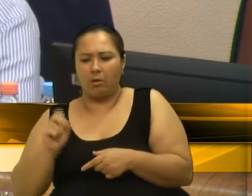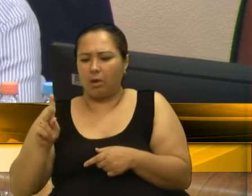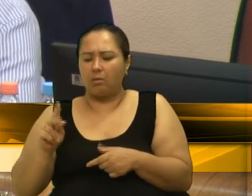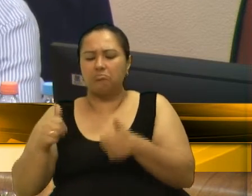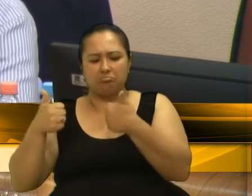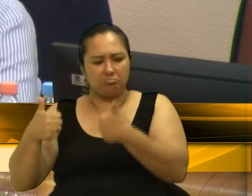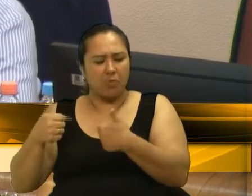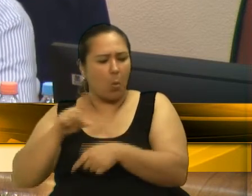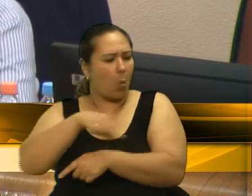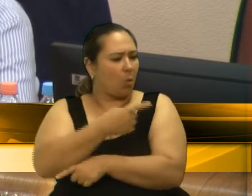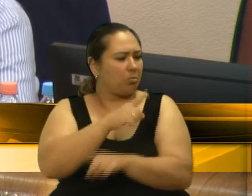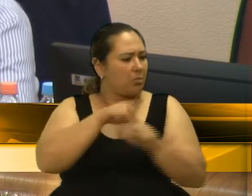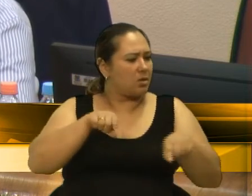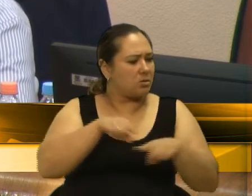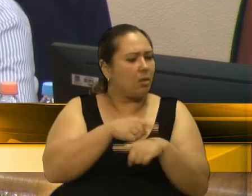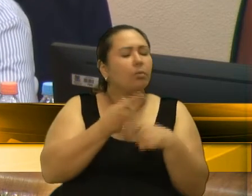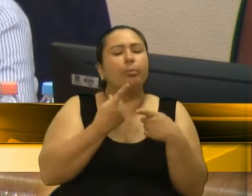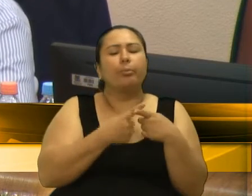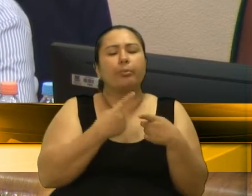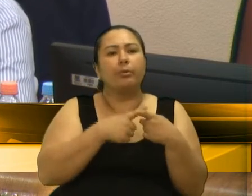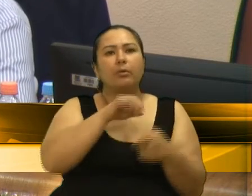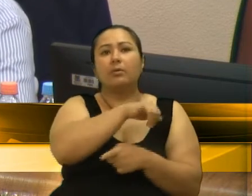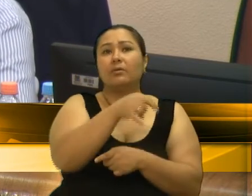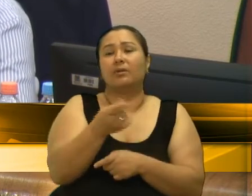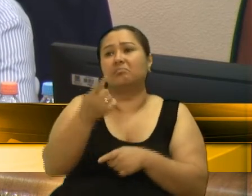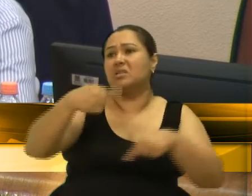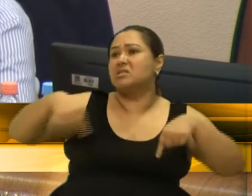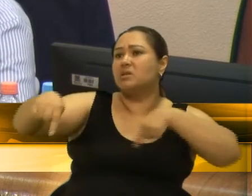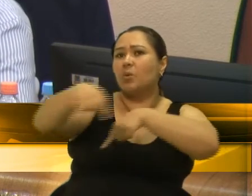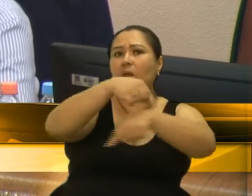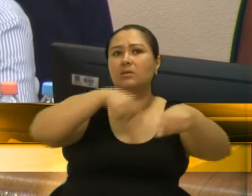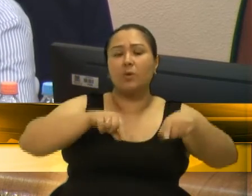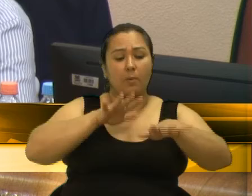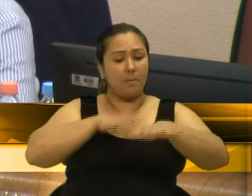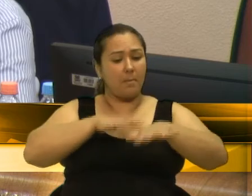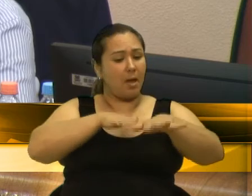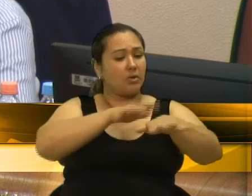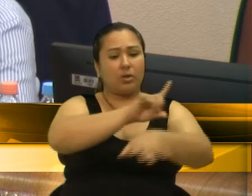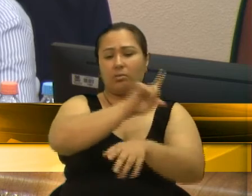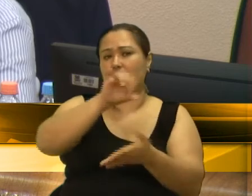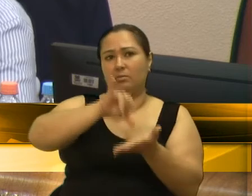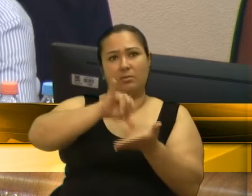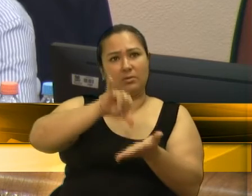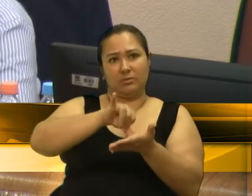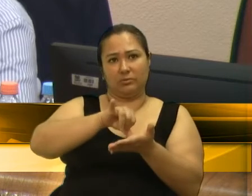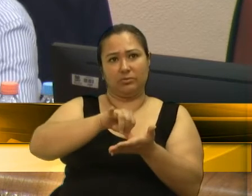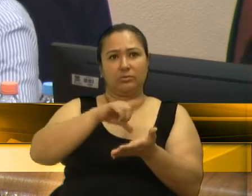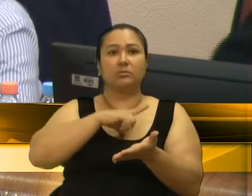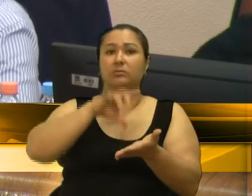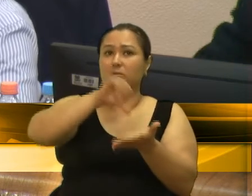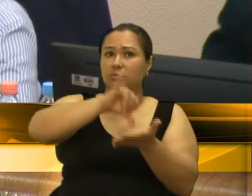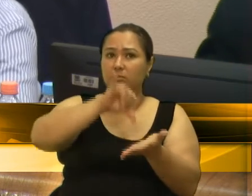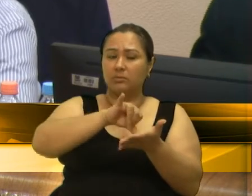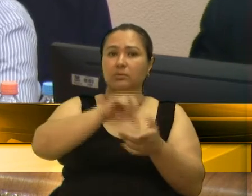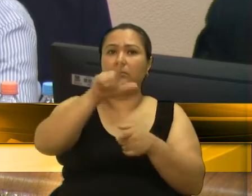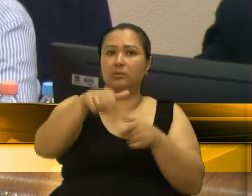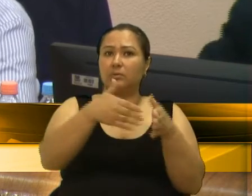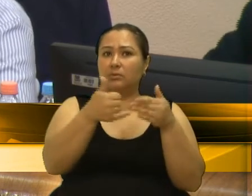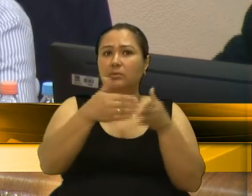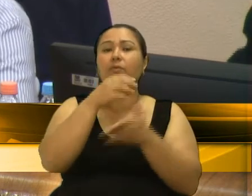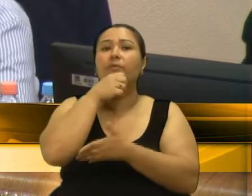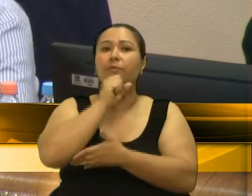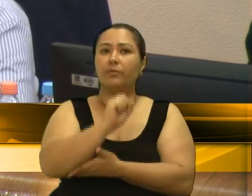outro não? Senhor Jomir, a circulação, o evento da marcha não concentrou na Praça Dante, o qual era o pedido da bênção dos